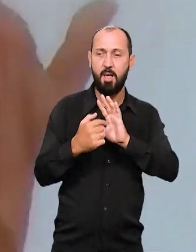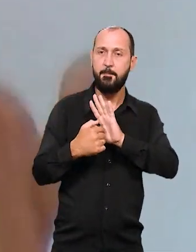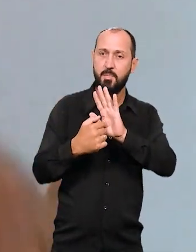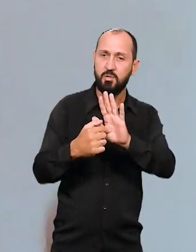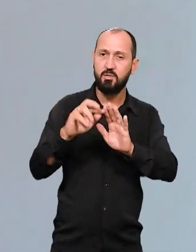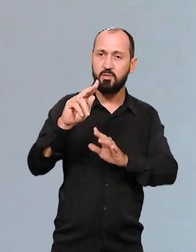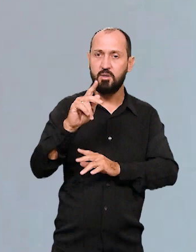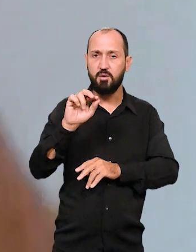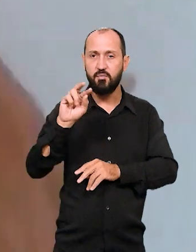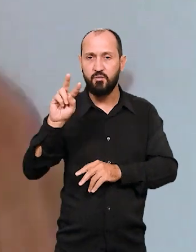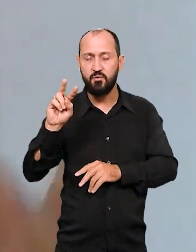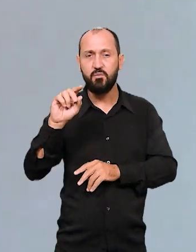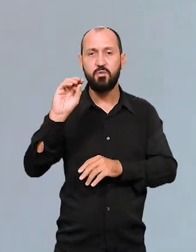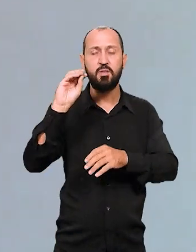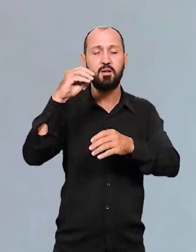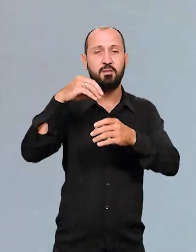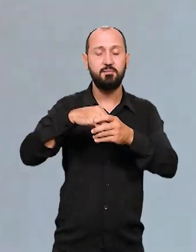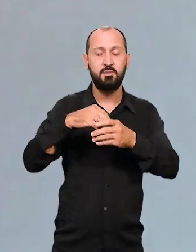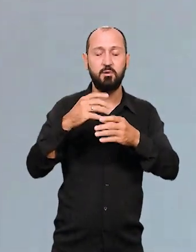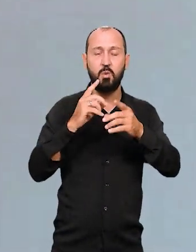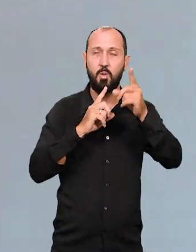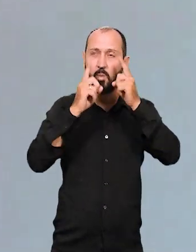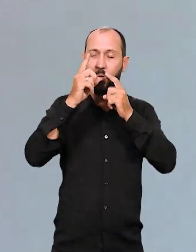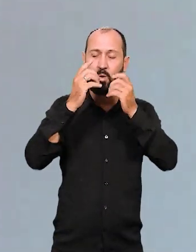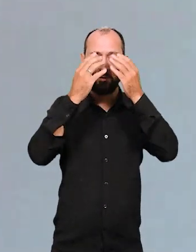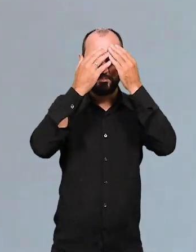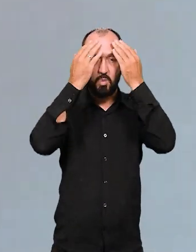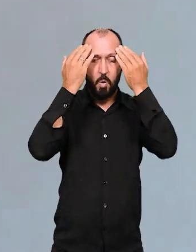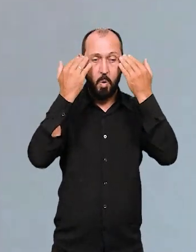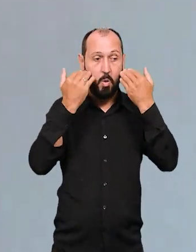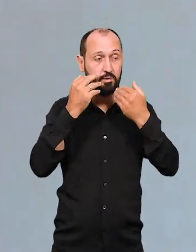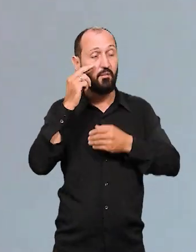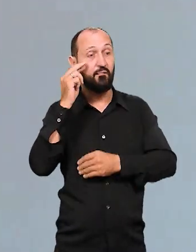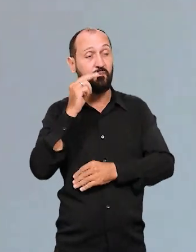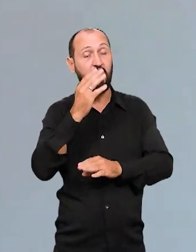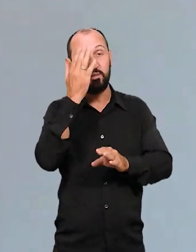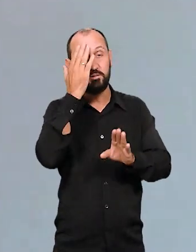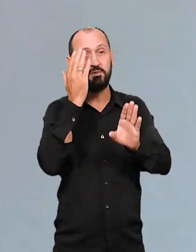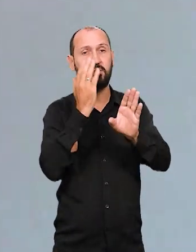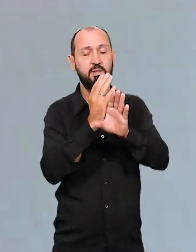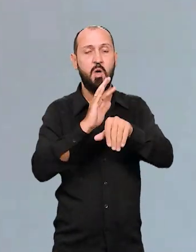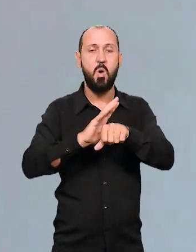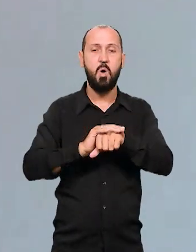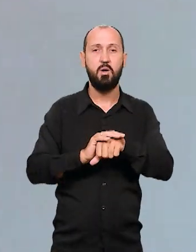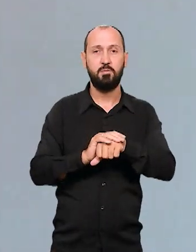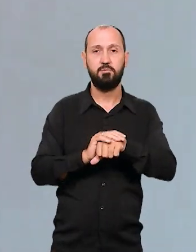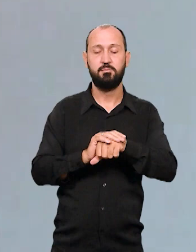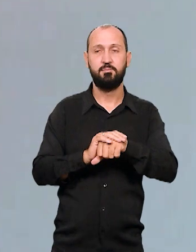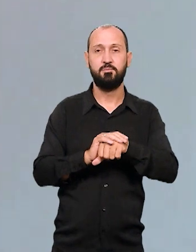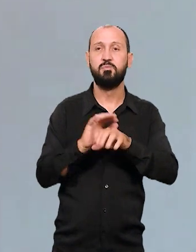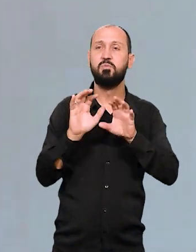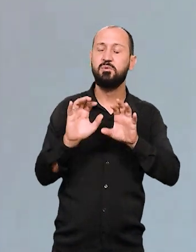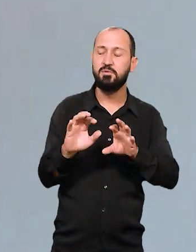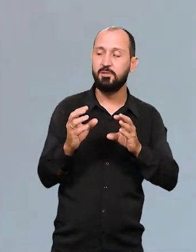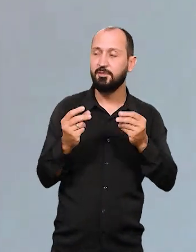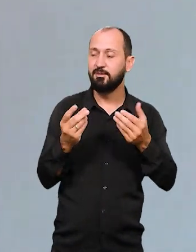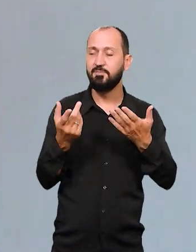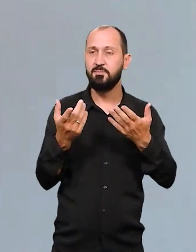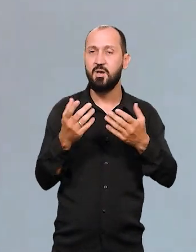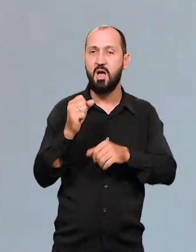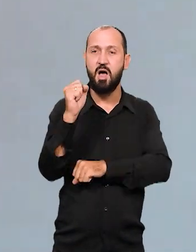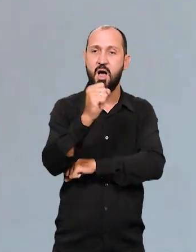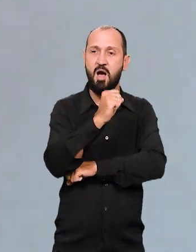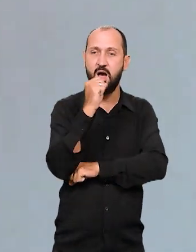que a AIDS se expressava na própria fisionomia das pessoas, né? Como as pessoas adoeciam de uma